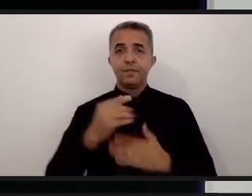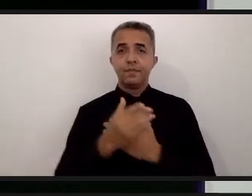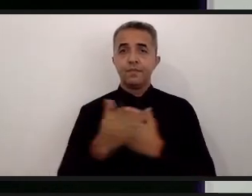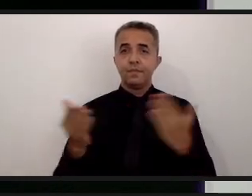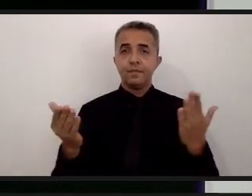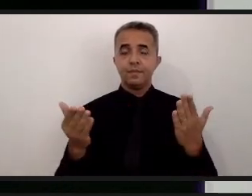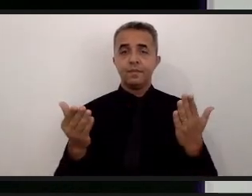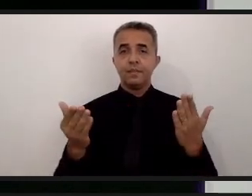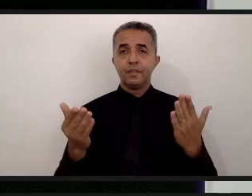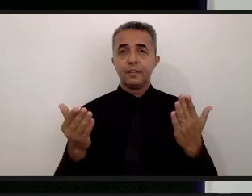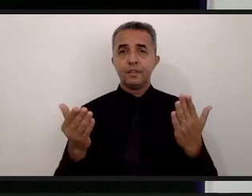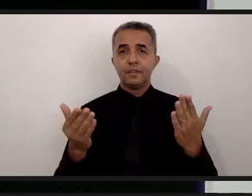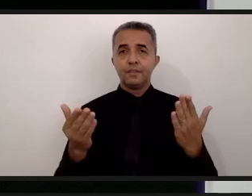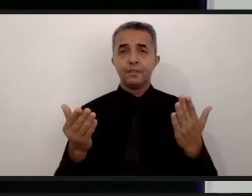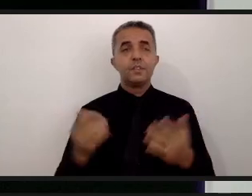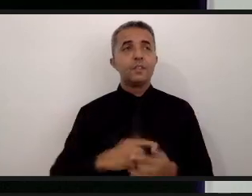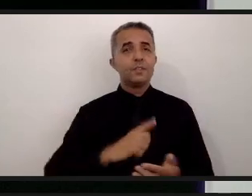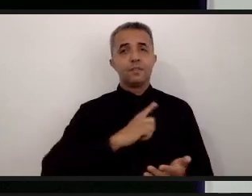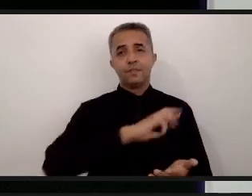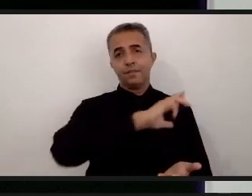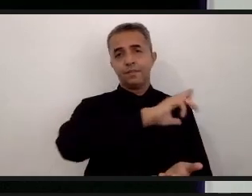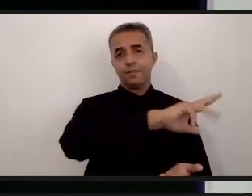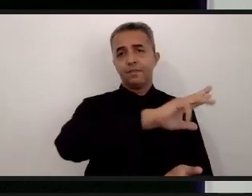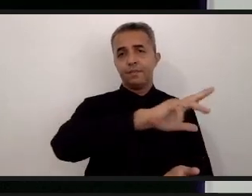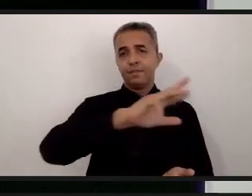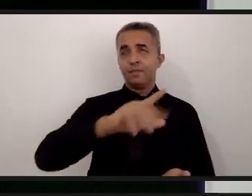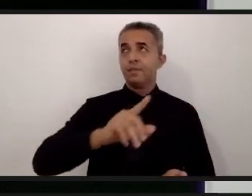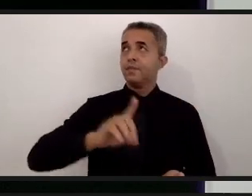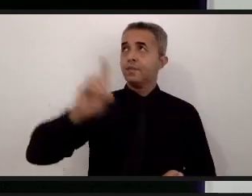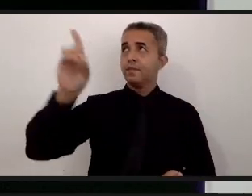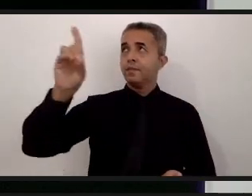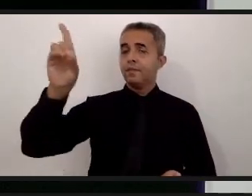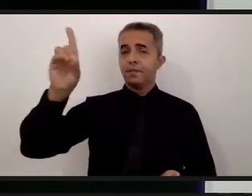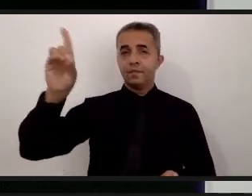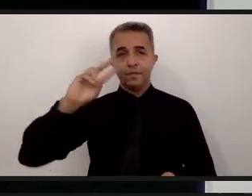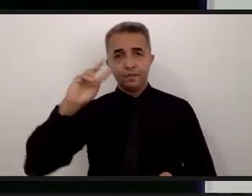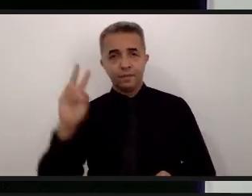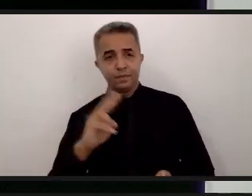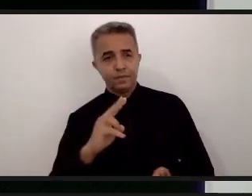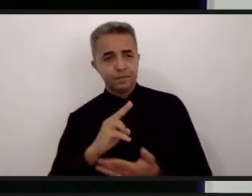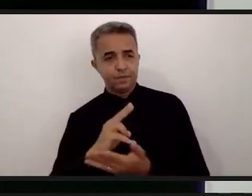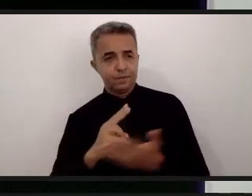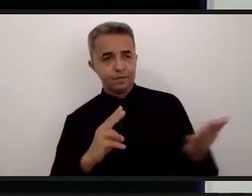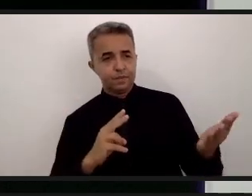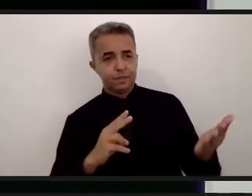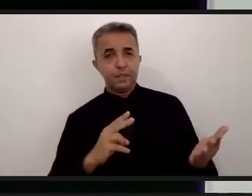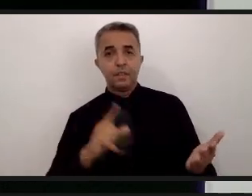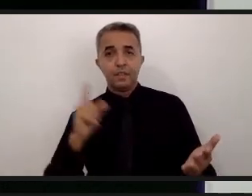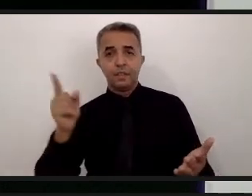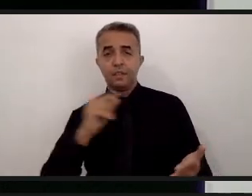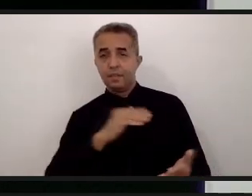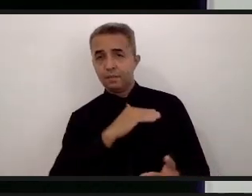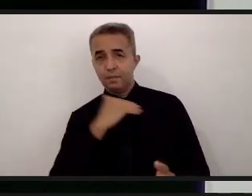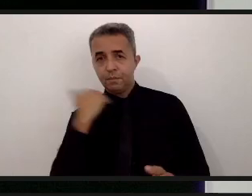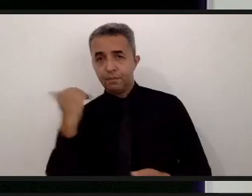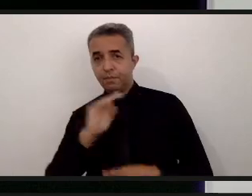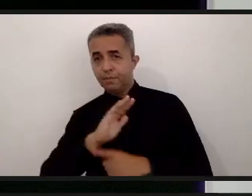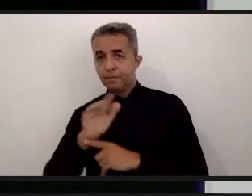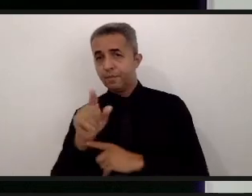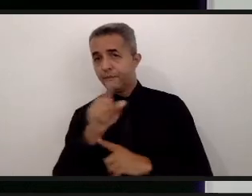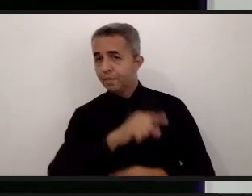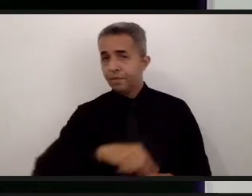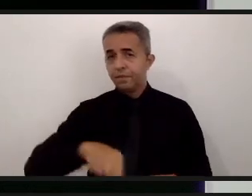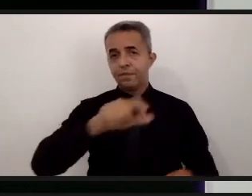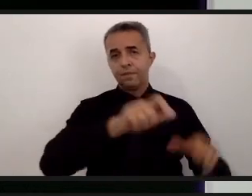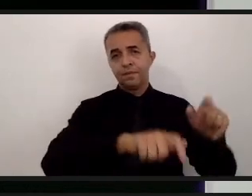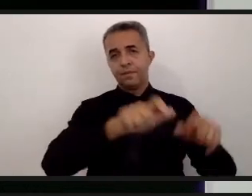muito importante. Dentre tantas coisas que Ele tinha para fazer, né, Ele entregou a vida por nós. Então, Ele nos